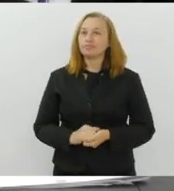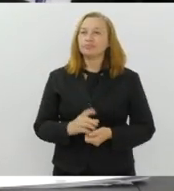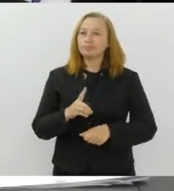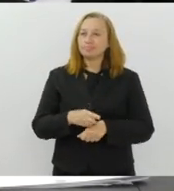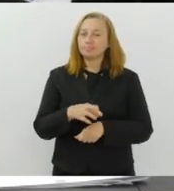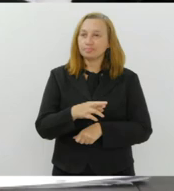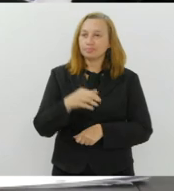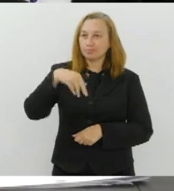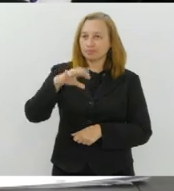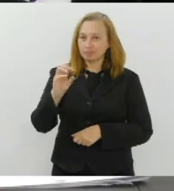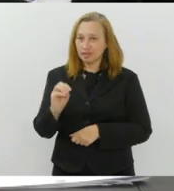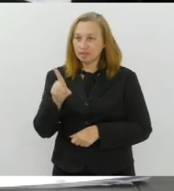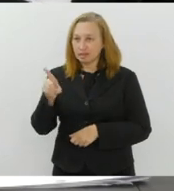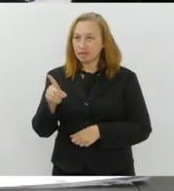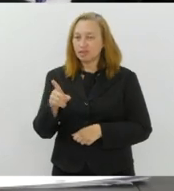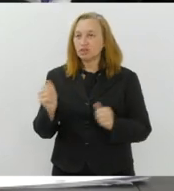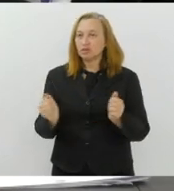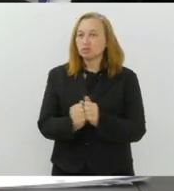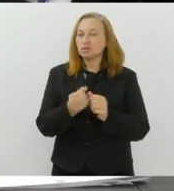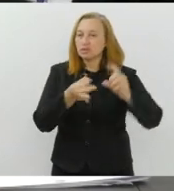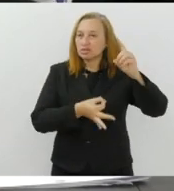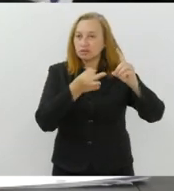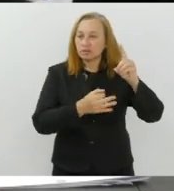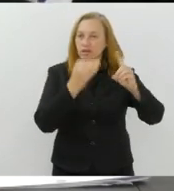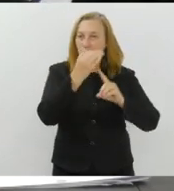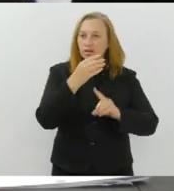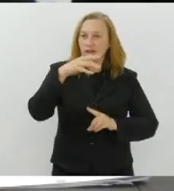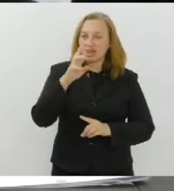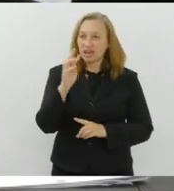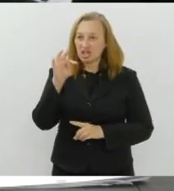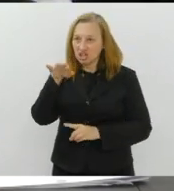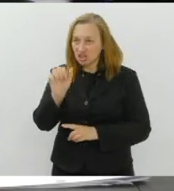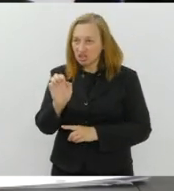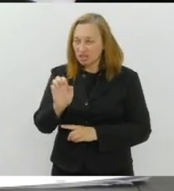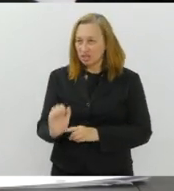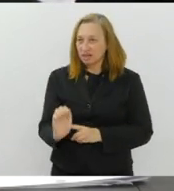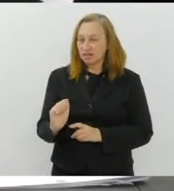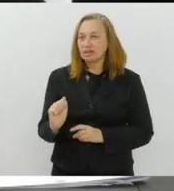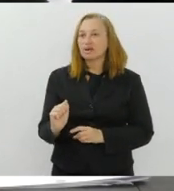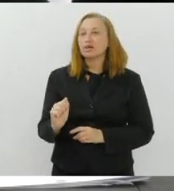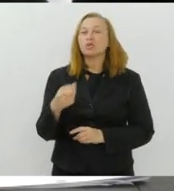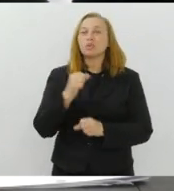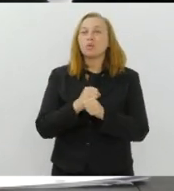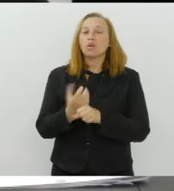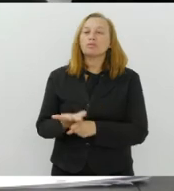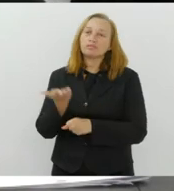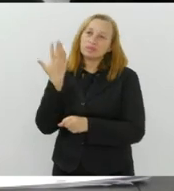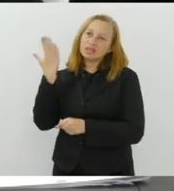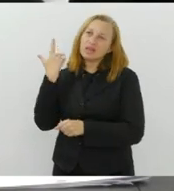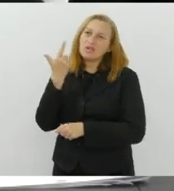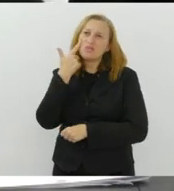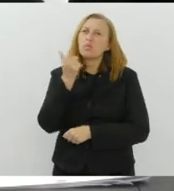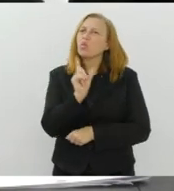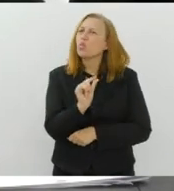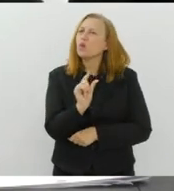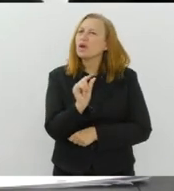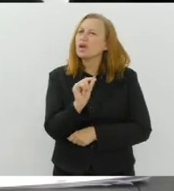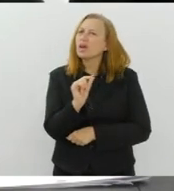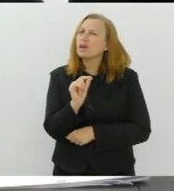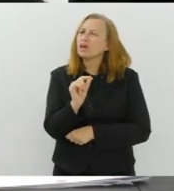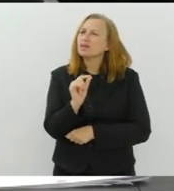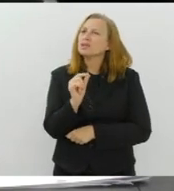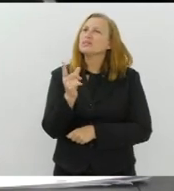estava presente junto com a desembargadora Regina no ano passado, né? E vimos que ali haviam